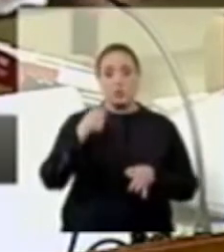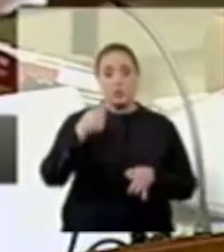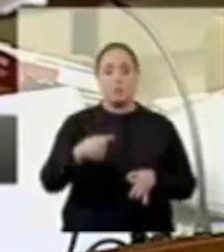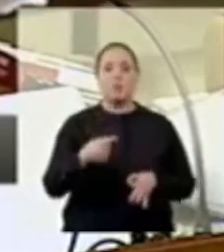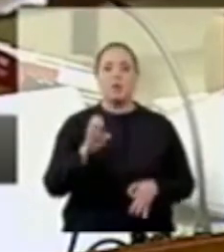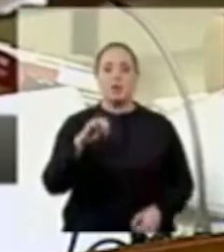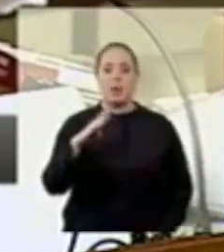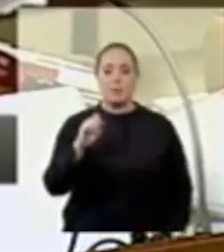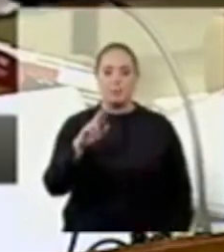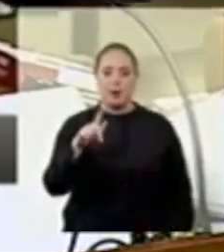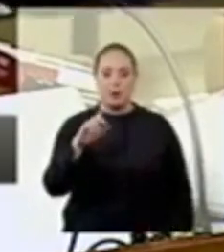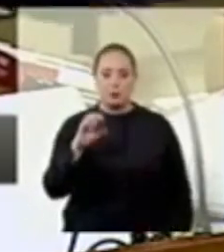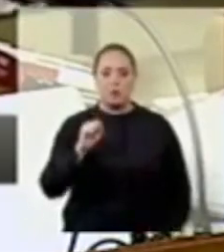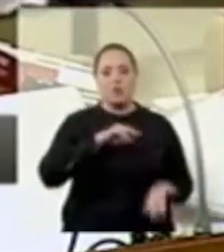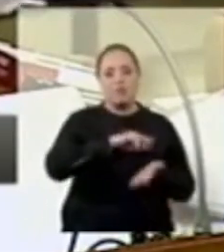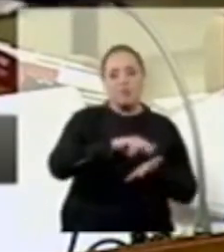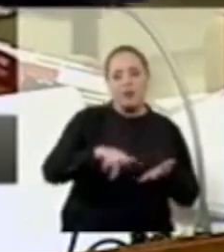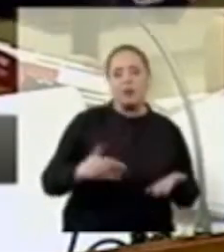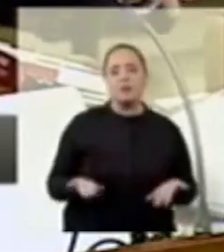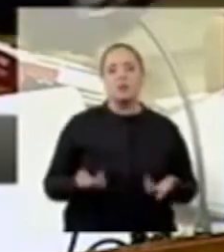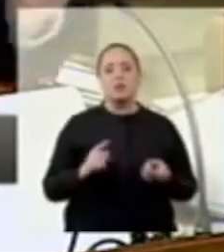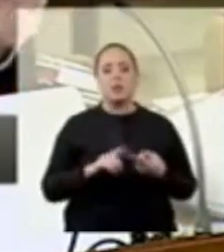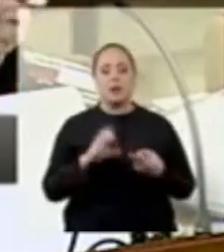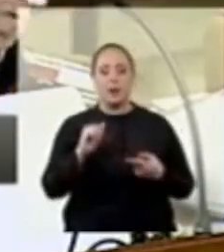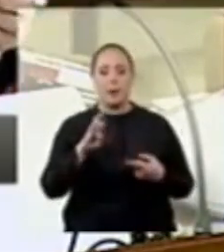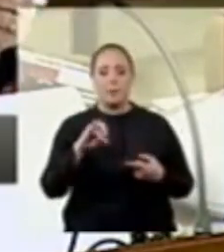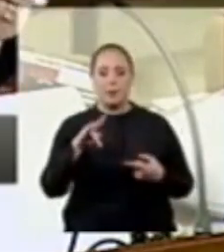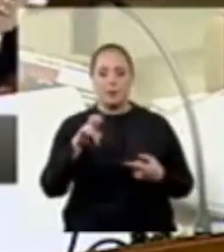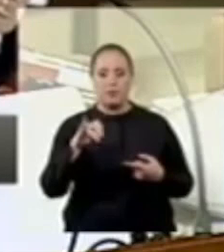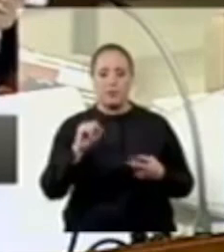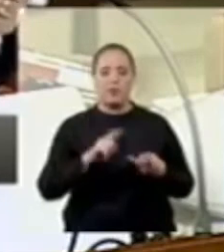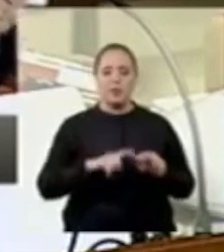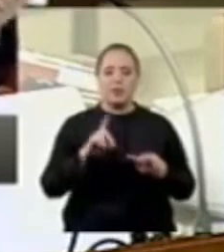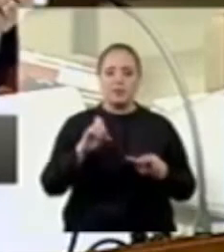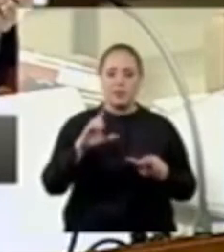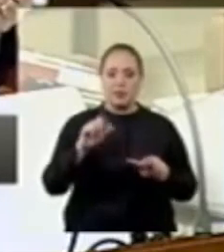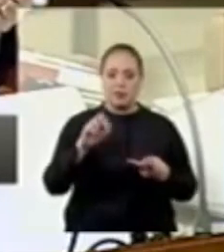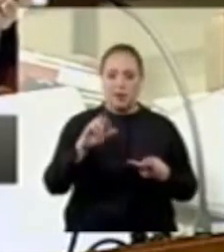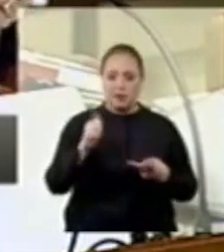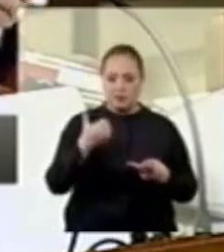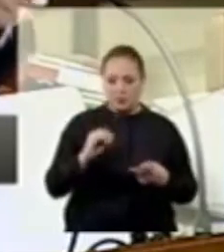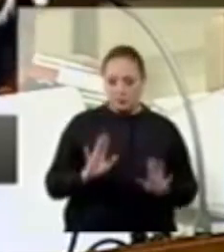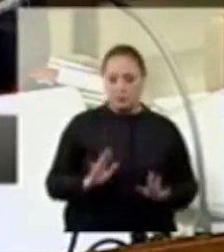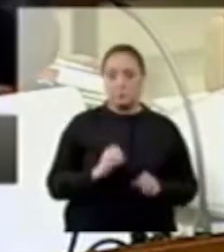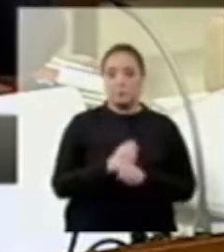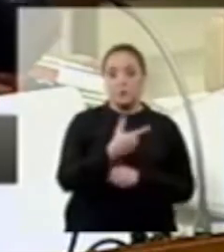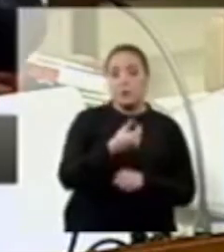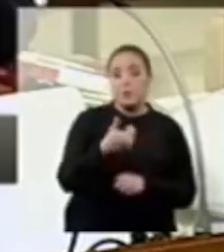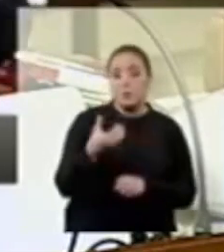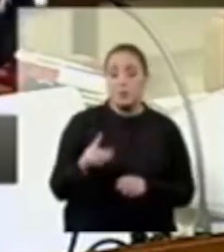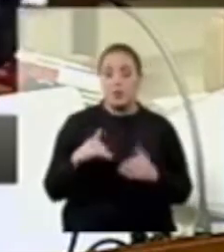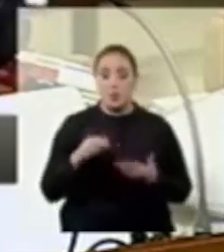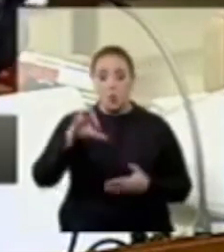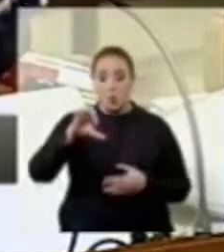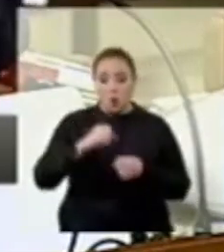embargos embargos de divergência incabíveis e embargos de declaração em 2016 nove